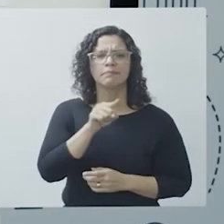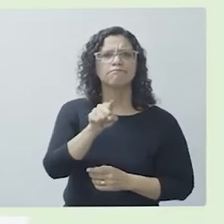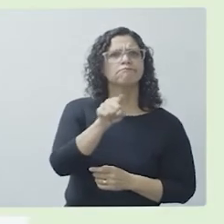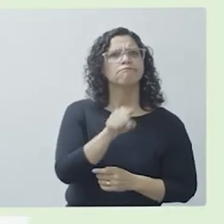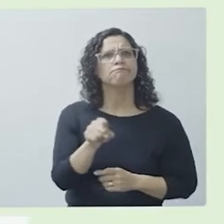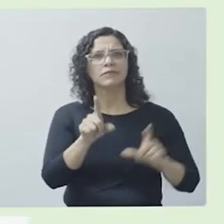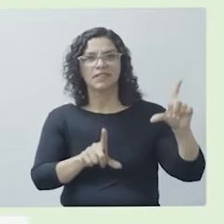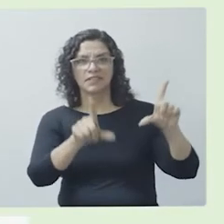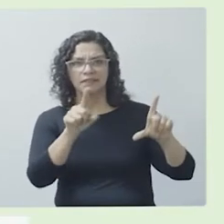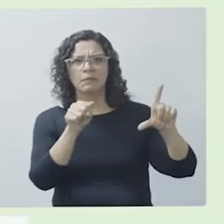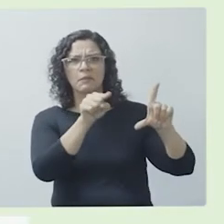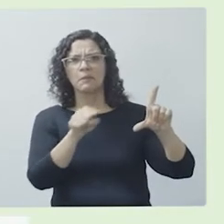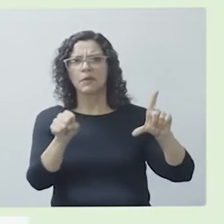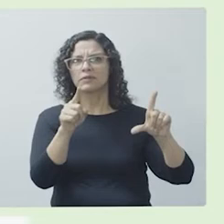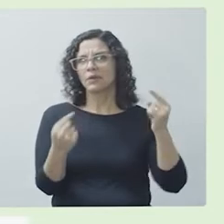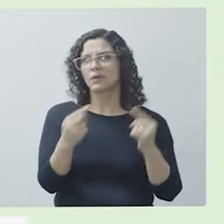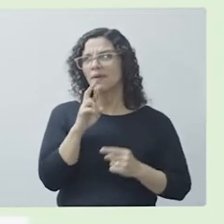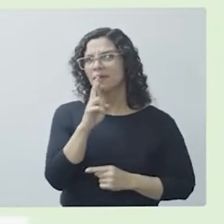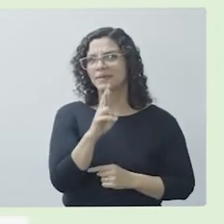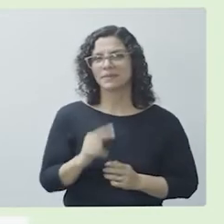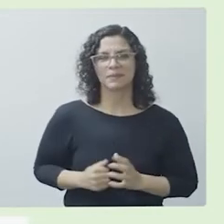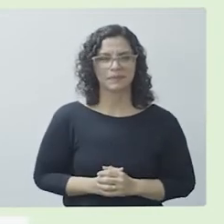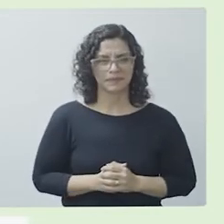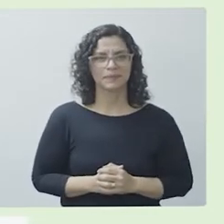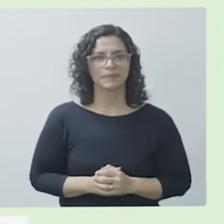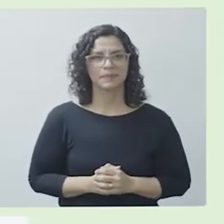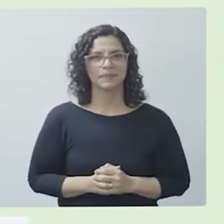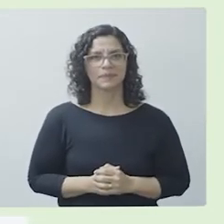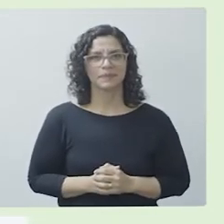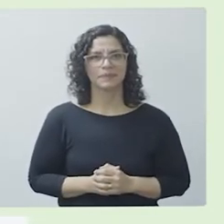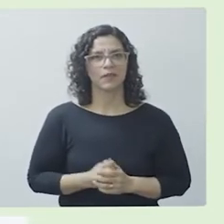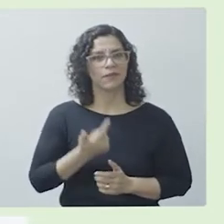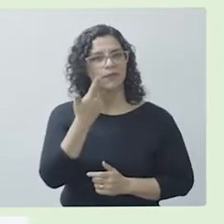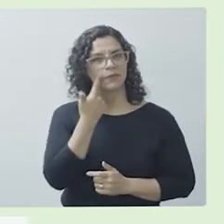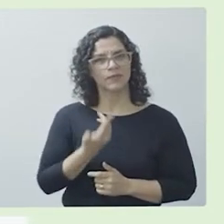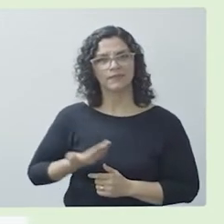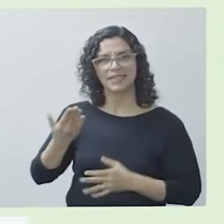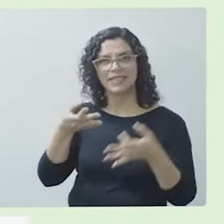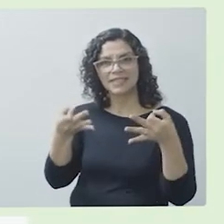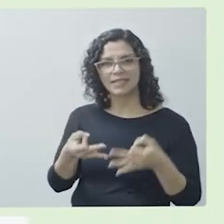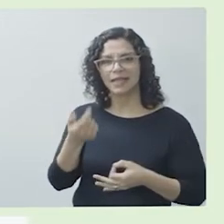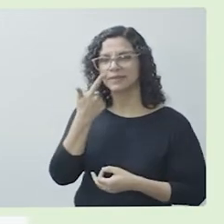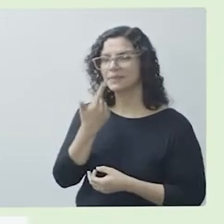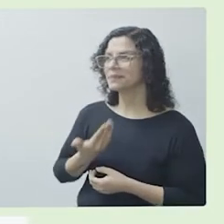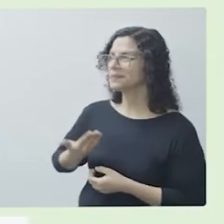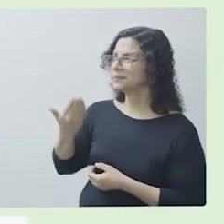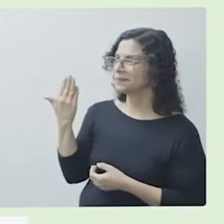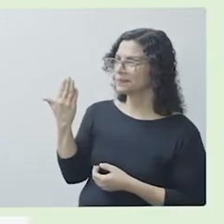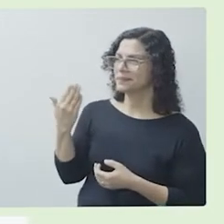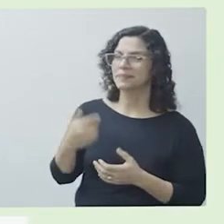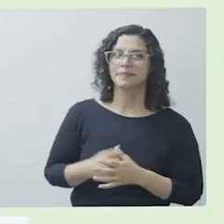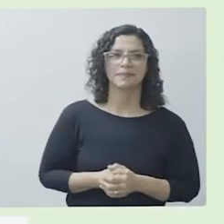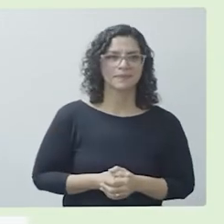Apontem aí na tela de vocês a resposta. Vamos ver quem acertou?